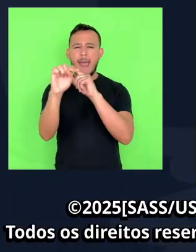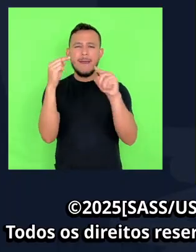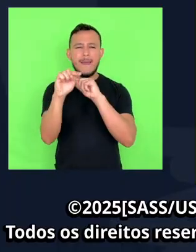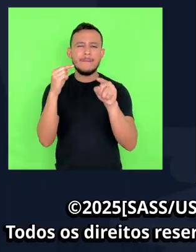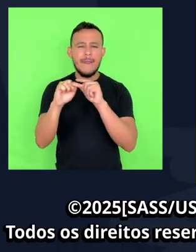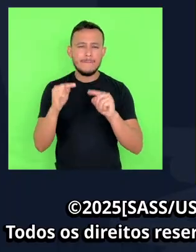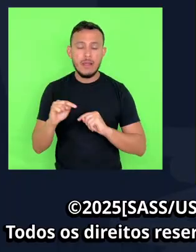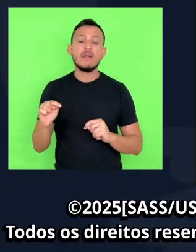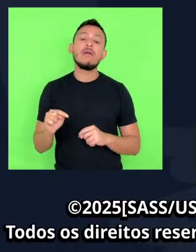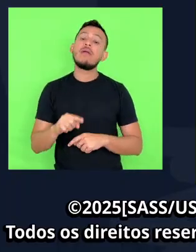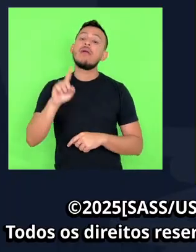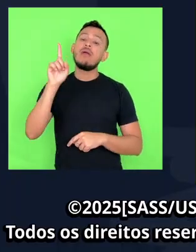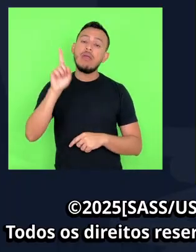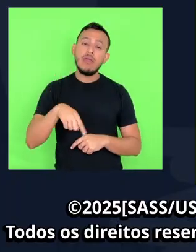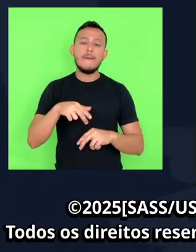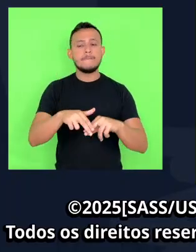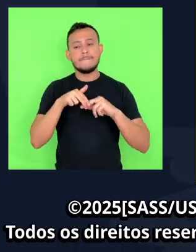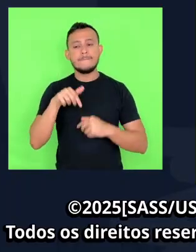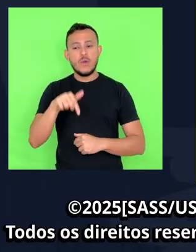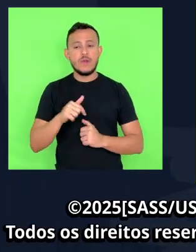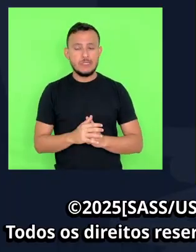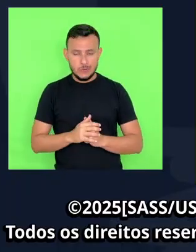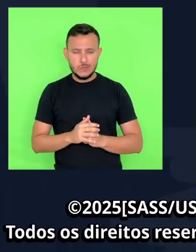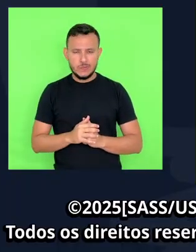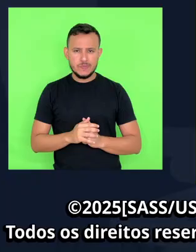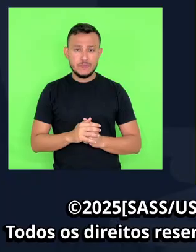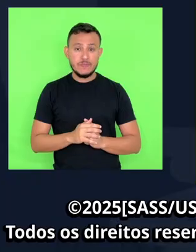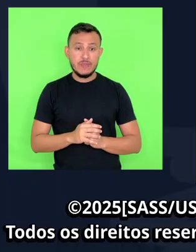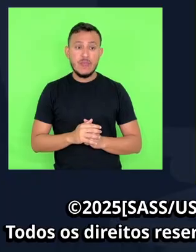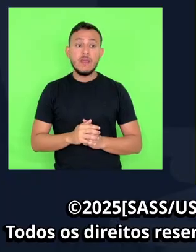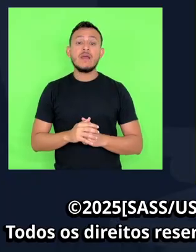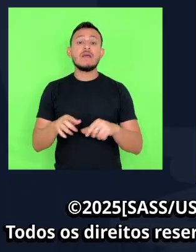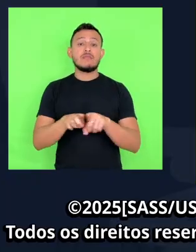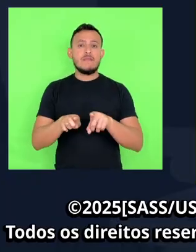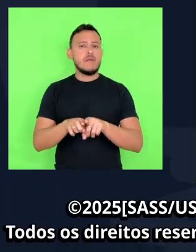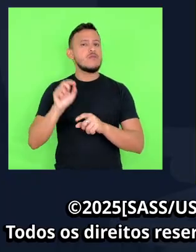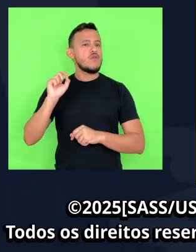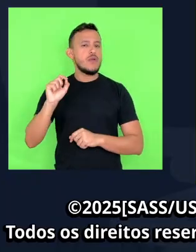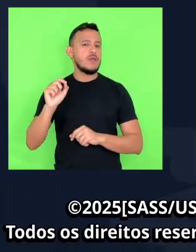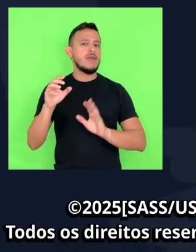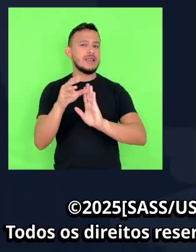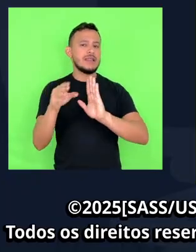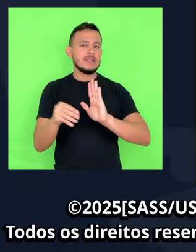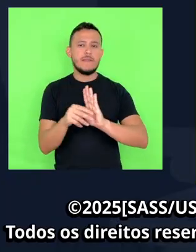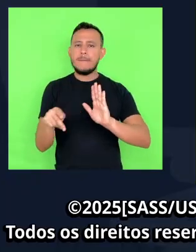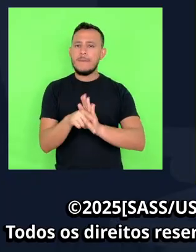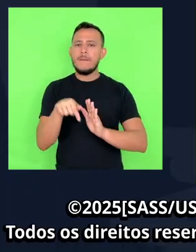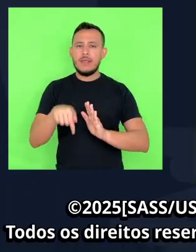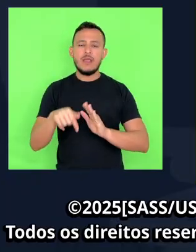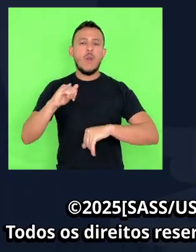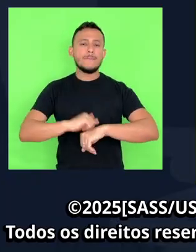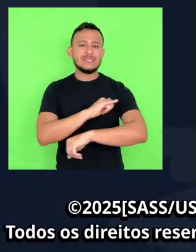inadequado, é uma das causas. E trago aqui para vocês um dado do terceiro panorama